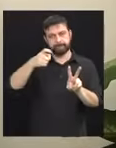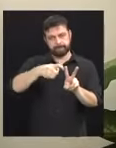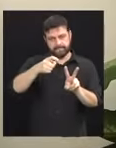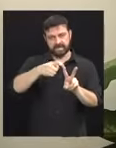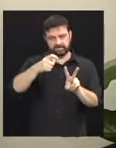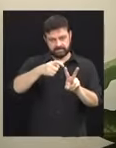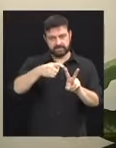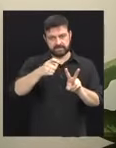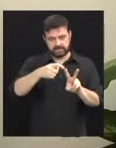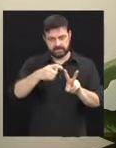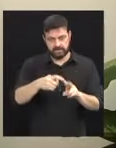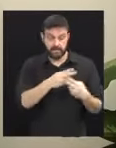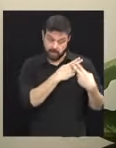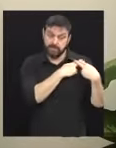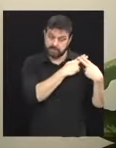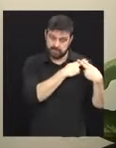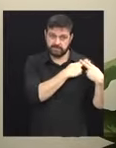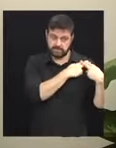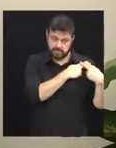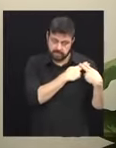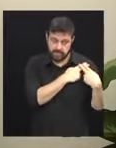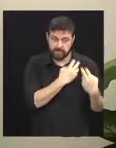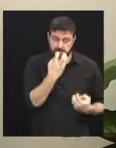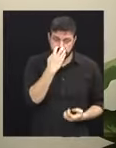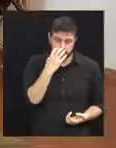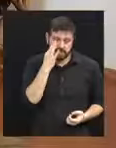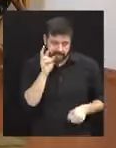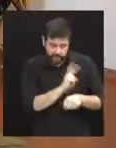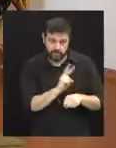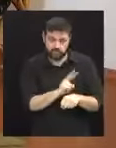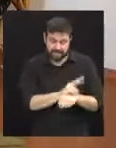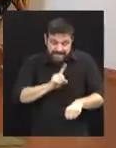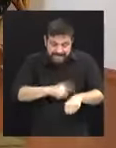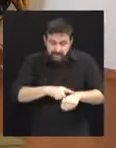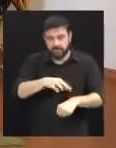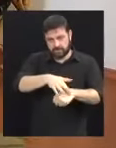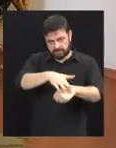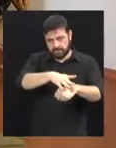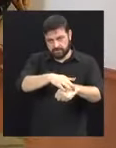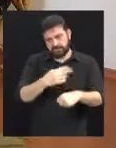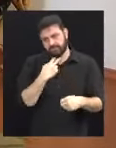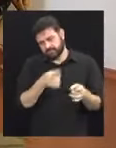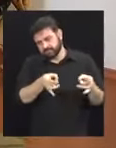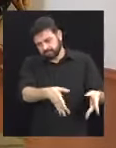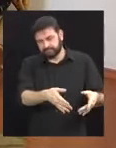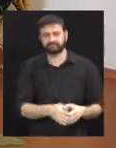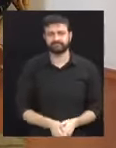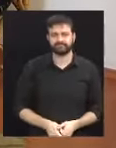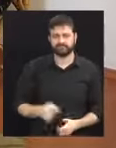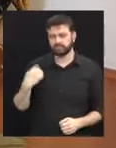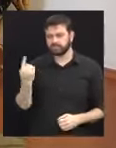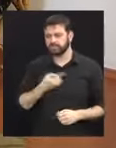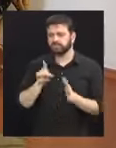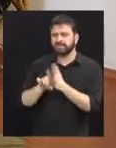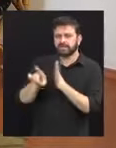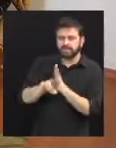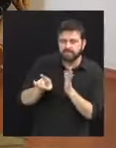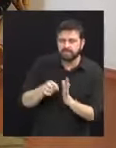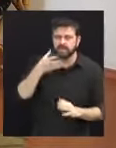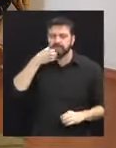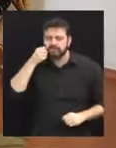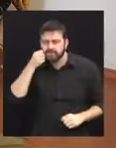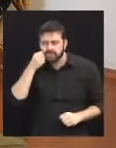arcar com essa responsabilidade de cuidar do animal quando ele estiver doente. Quando a gente fala da adoção e desse questionário que a Sara falou que